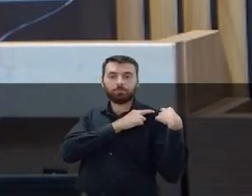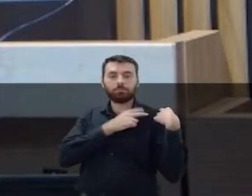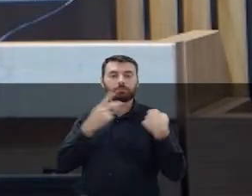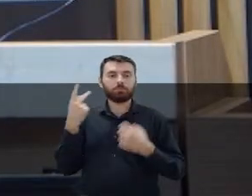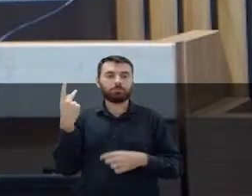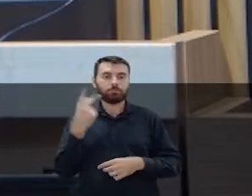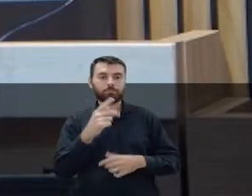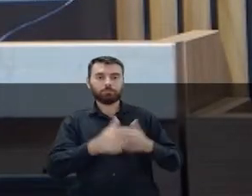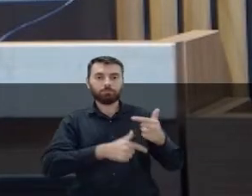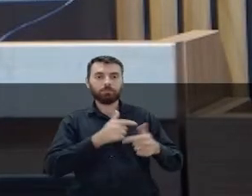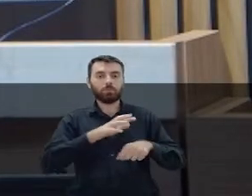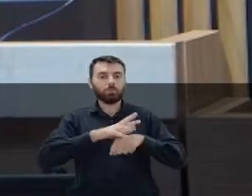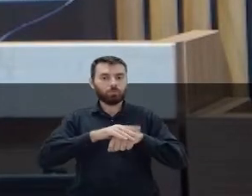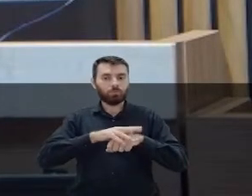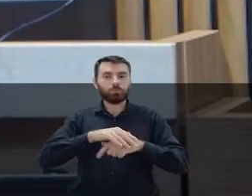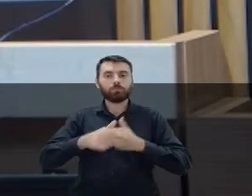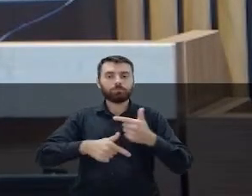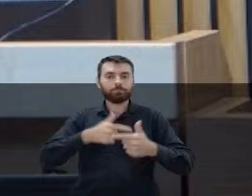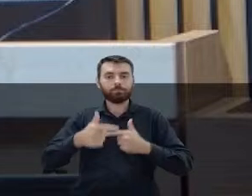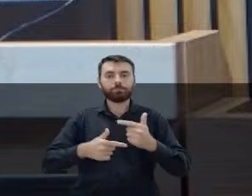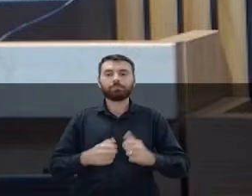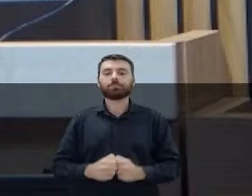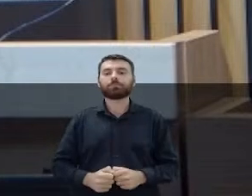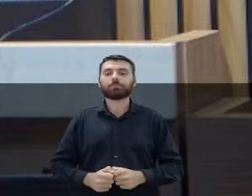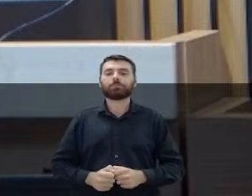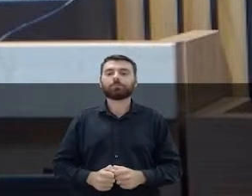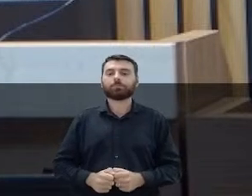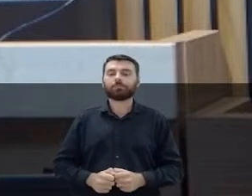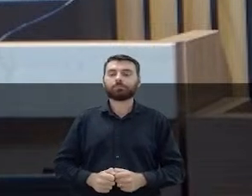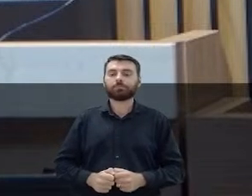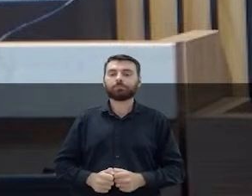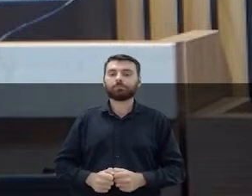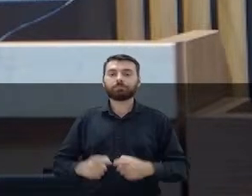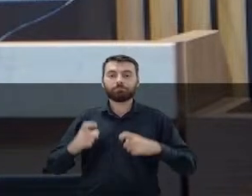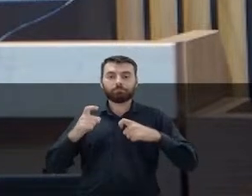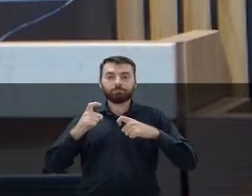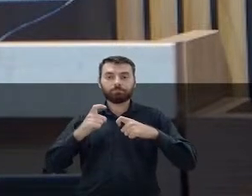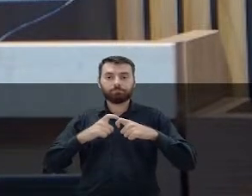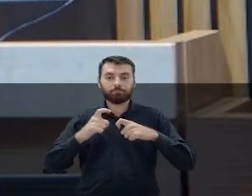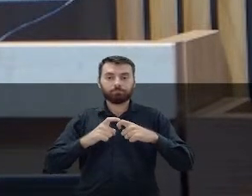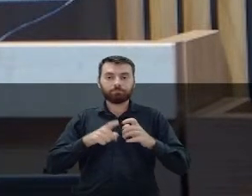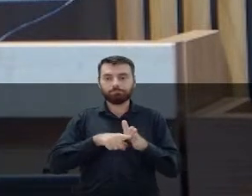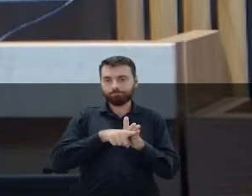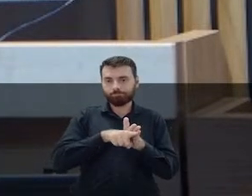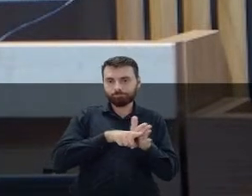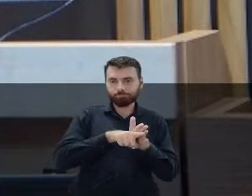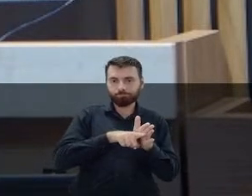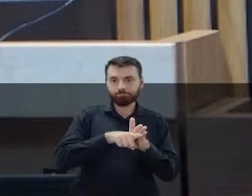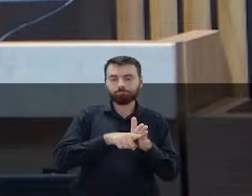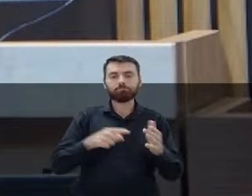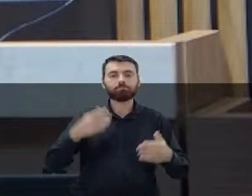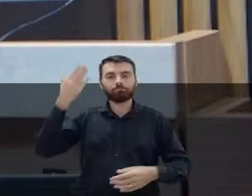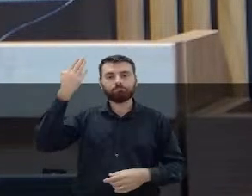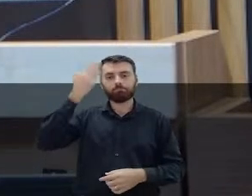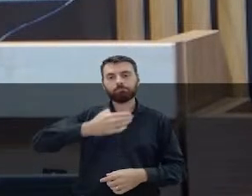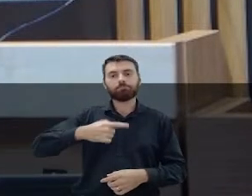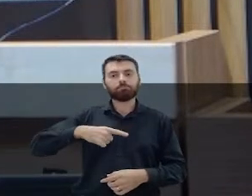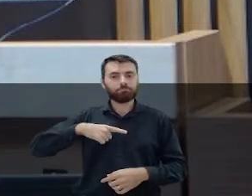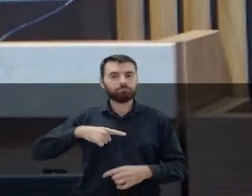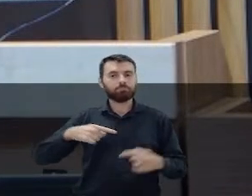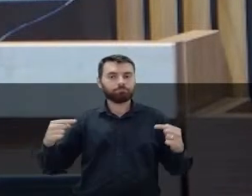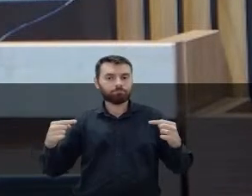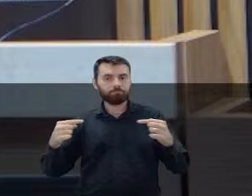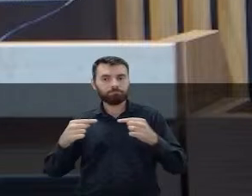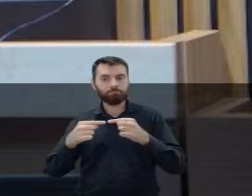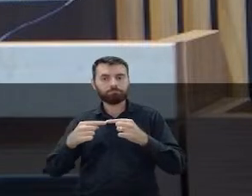ocupacional. O laudo pericial comprova a existência de nexo de causalidade entre as